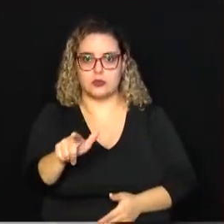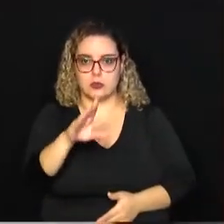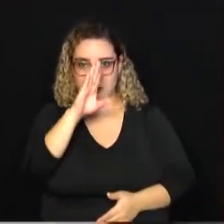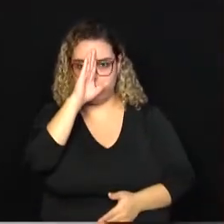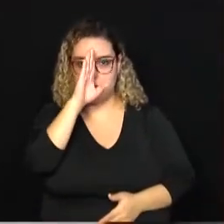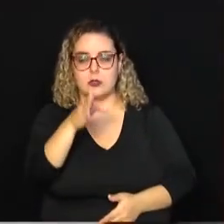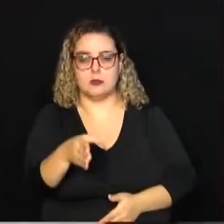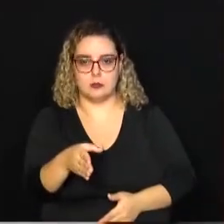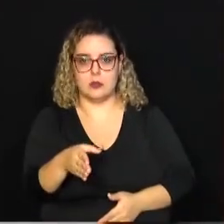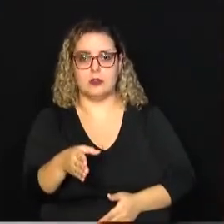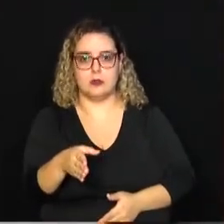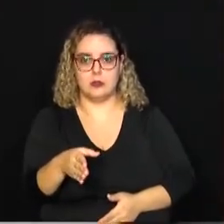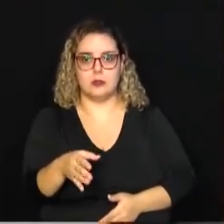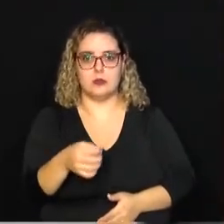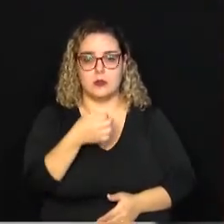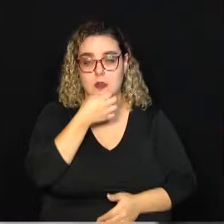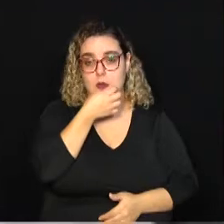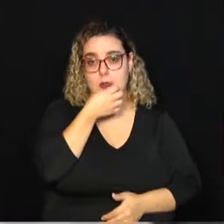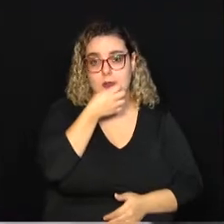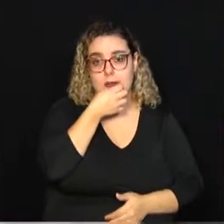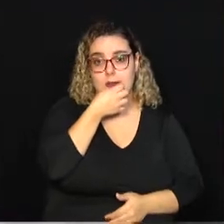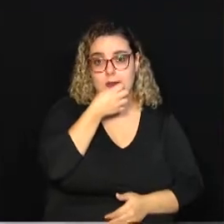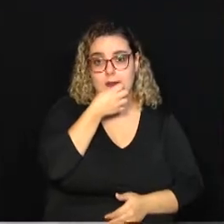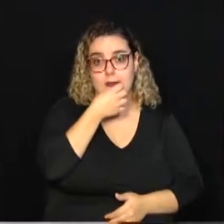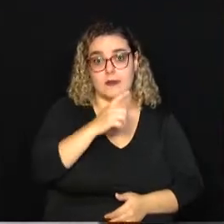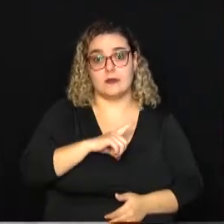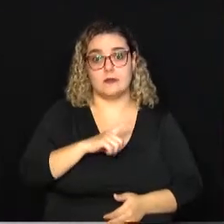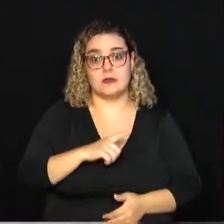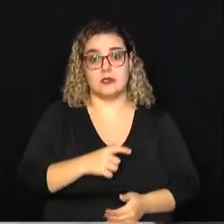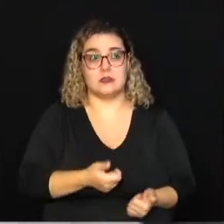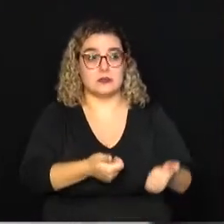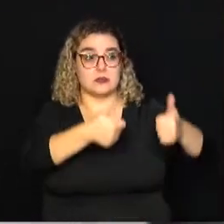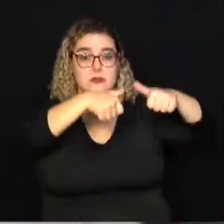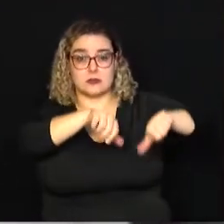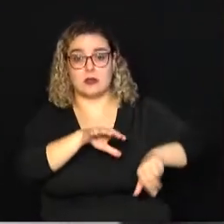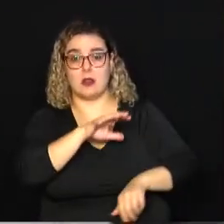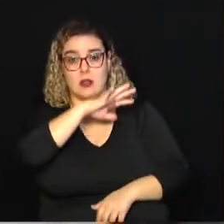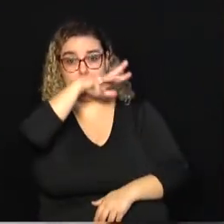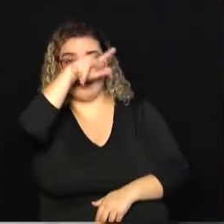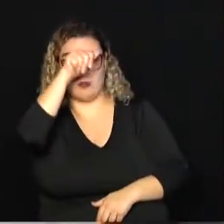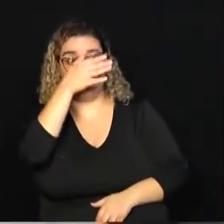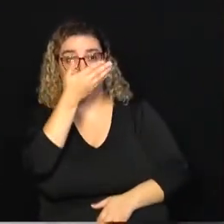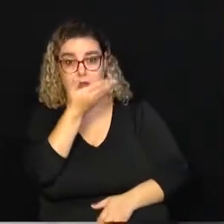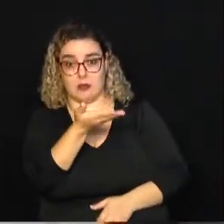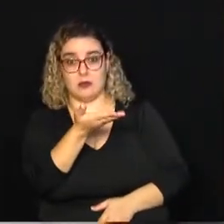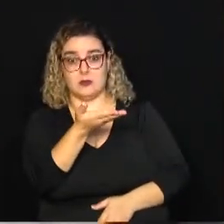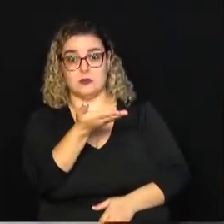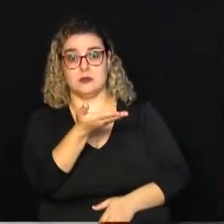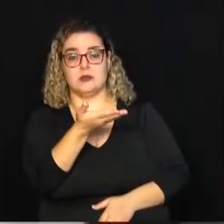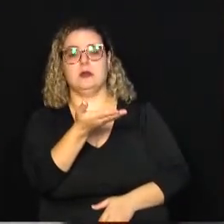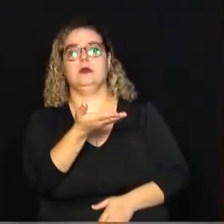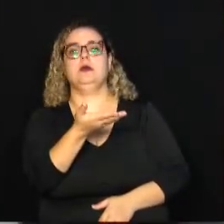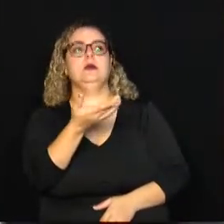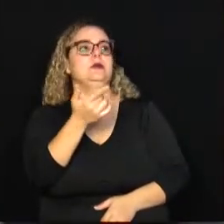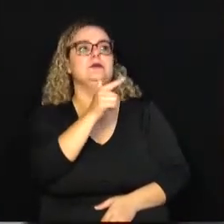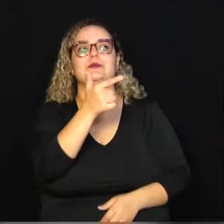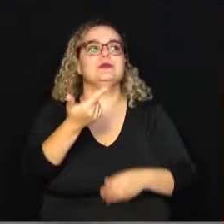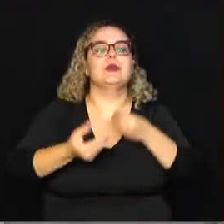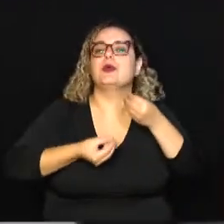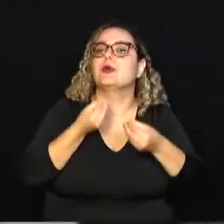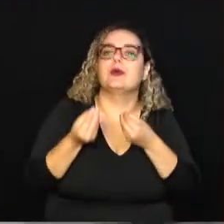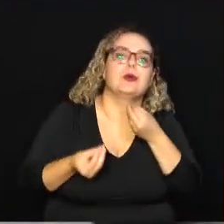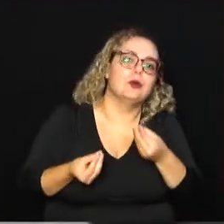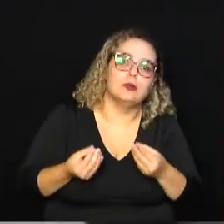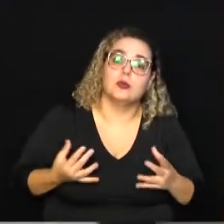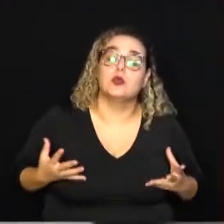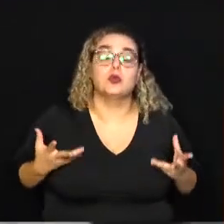causou essa crise profunda em Manaus, né? E as consequências disso são consequências incontestáveis, né? Eu falo que todo mundo está